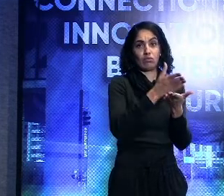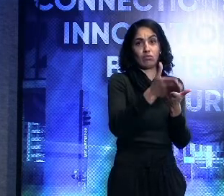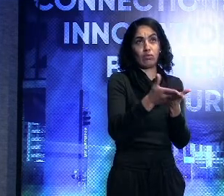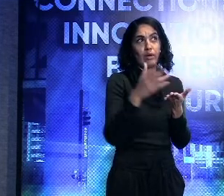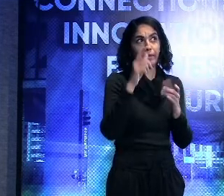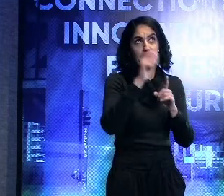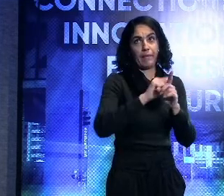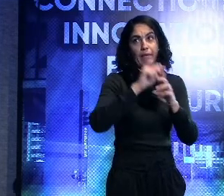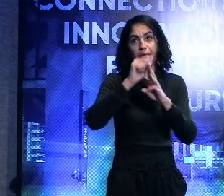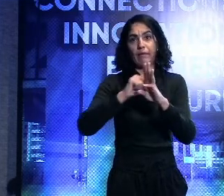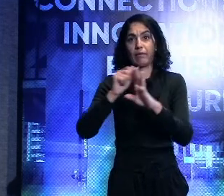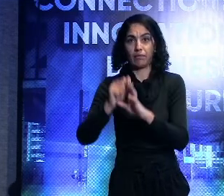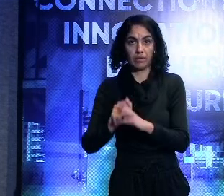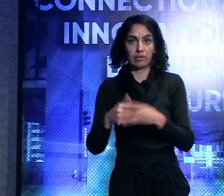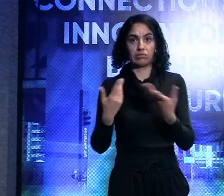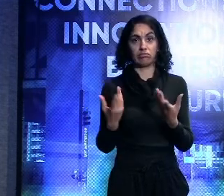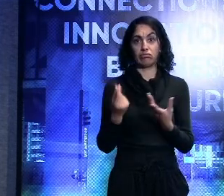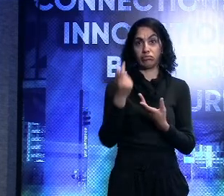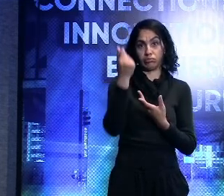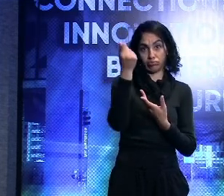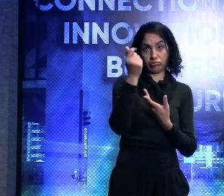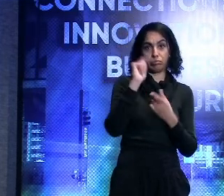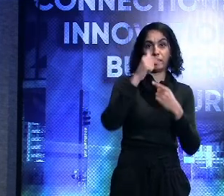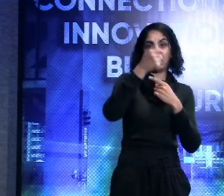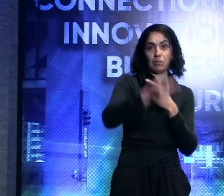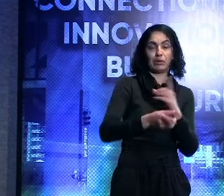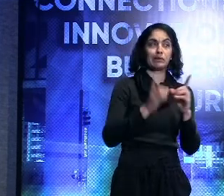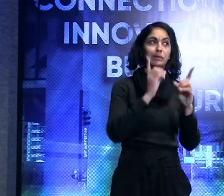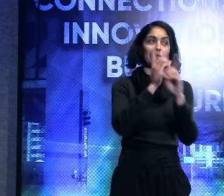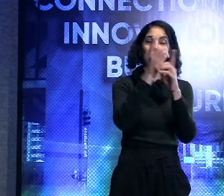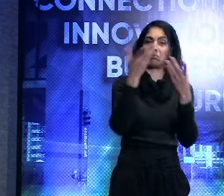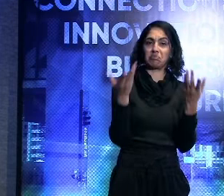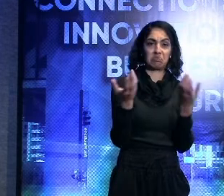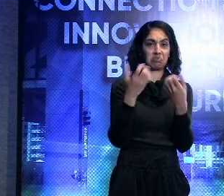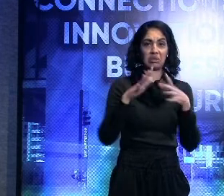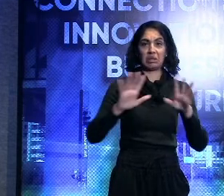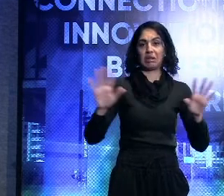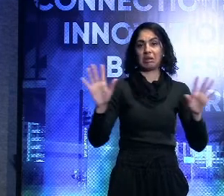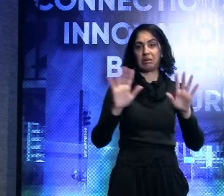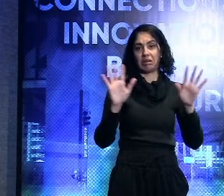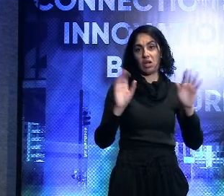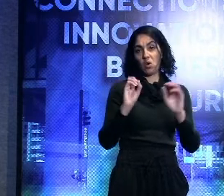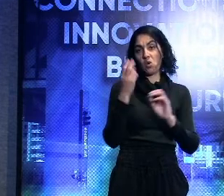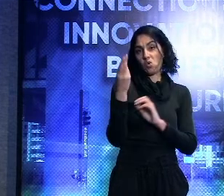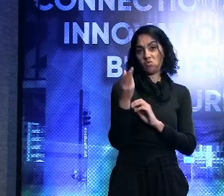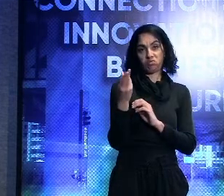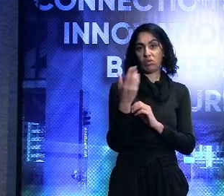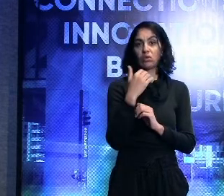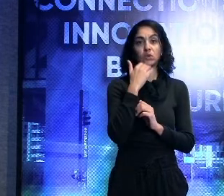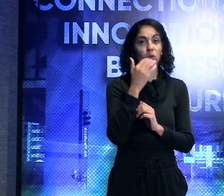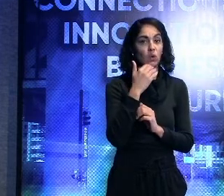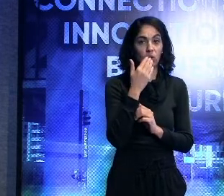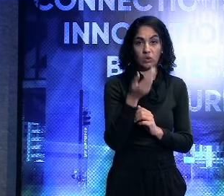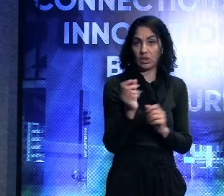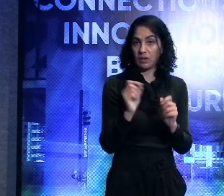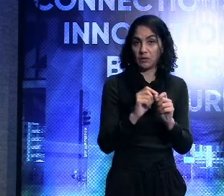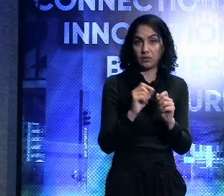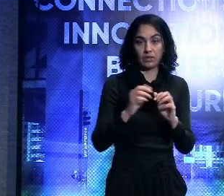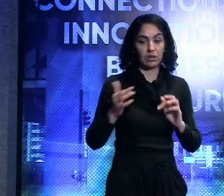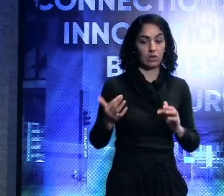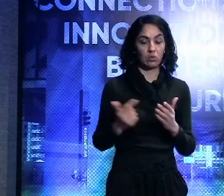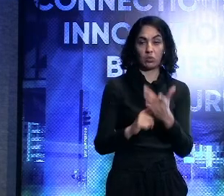esforço da empresa e muito dinheiro para ir descobrir que ninguém queria aquele seu produto ou que você não consegue ter um viés técnico de